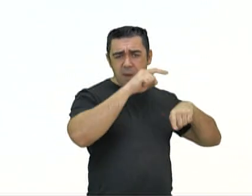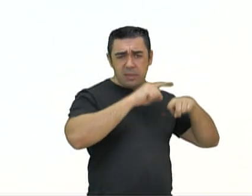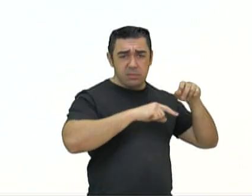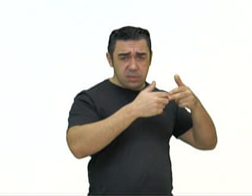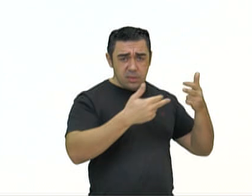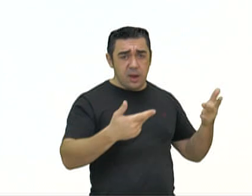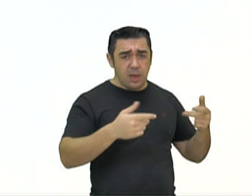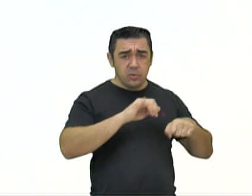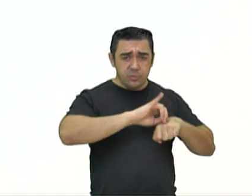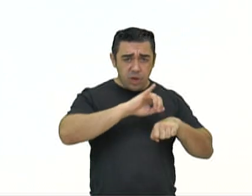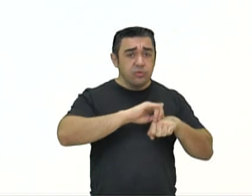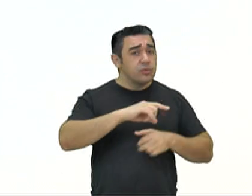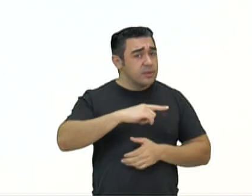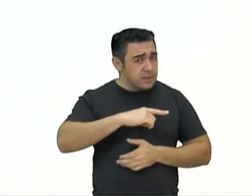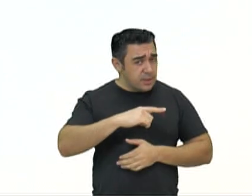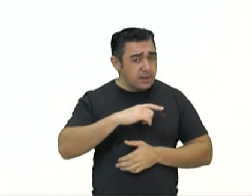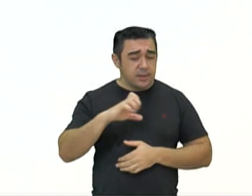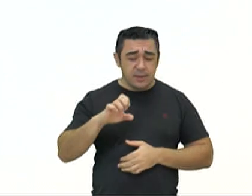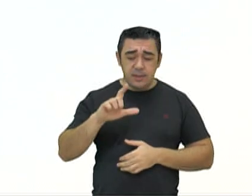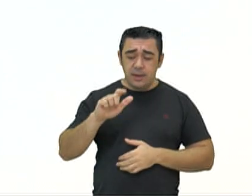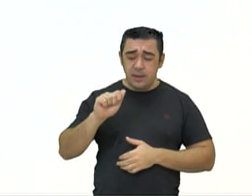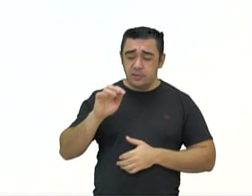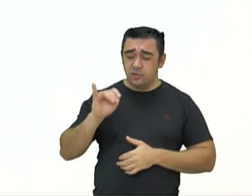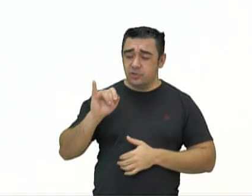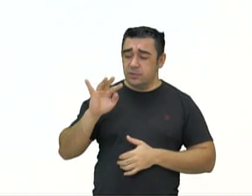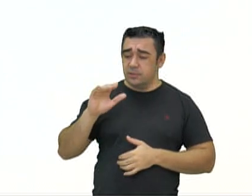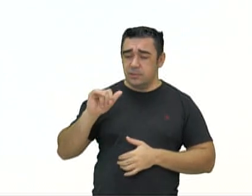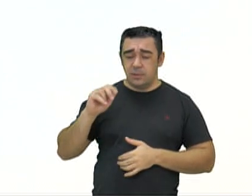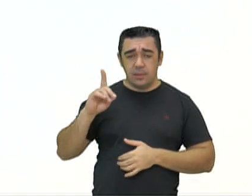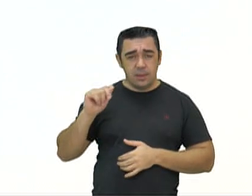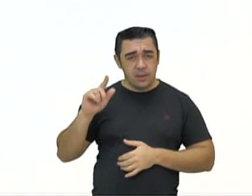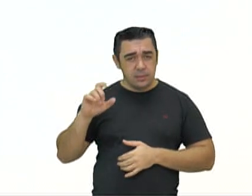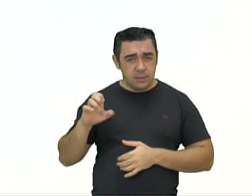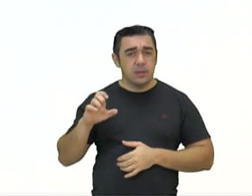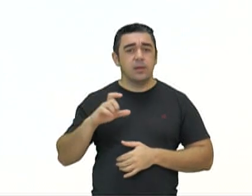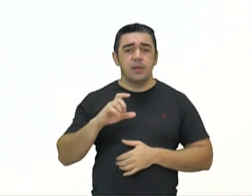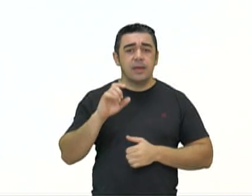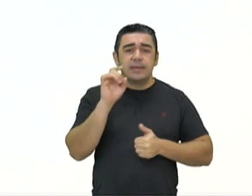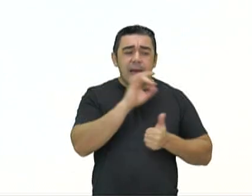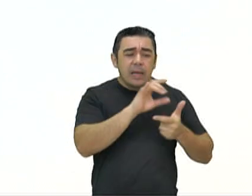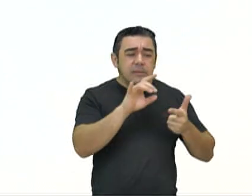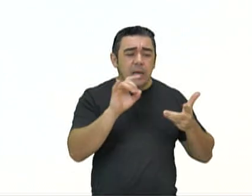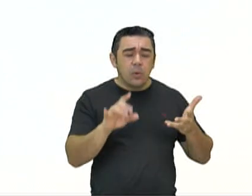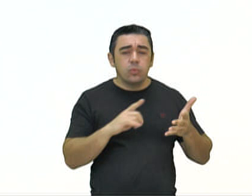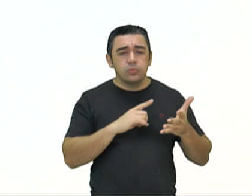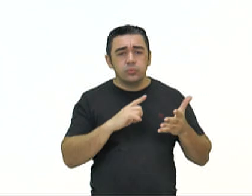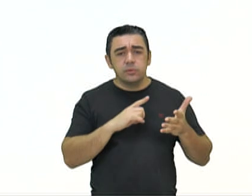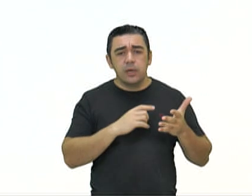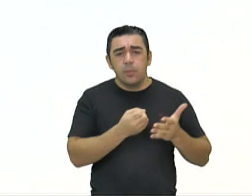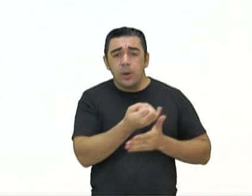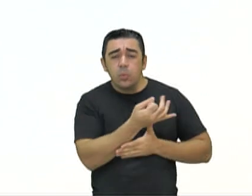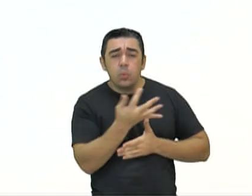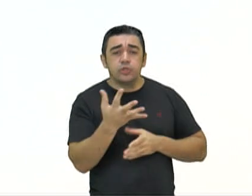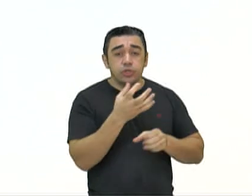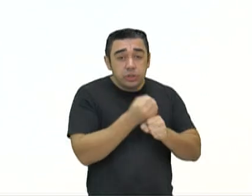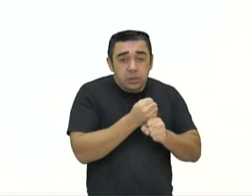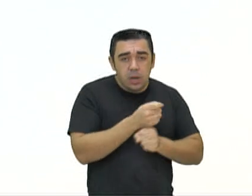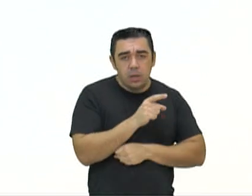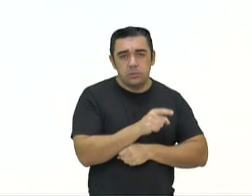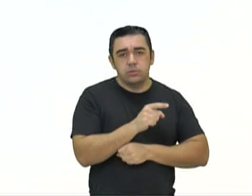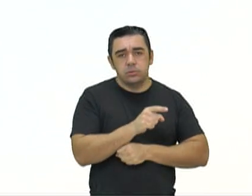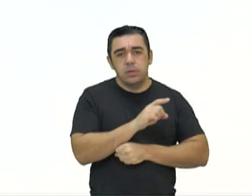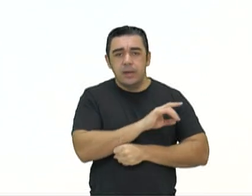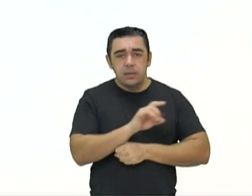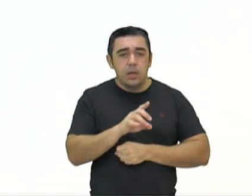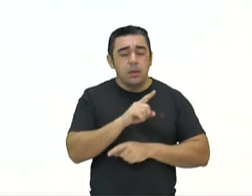objetos tem. Como eu falei, a elasticidade, ela chega até um ponto do material, certo? É uma tendência dele ali. Então,